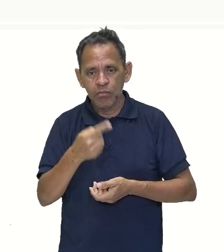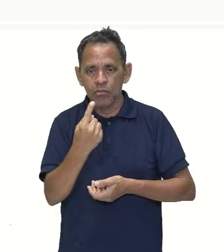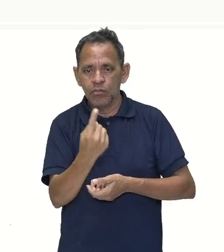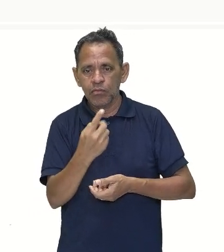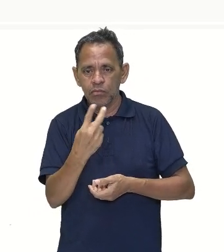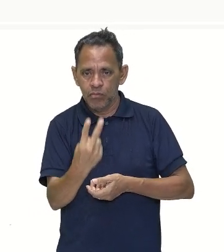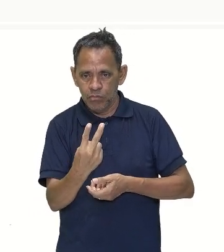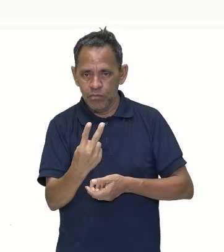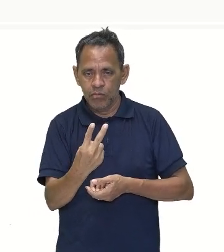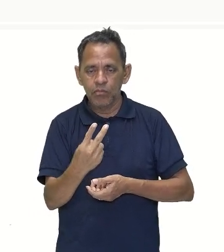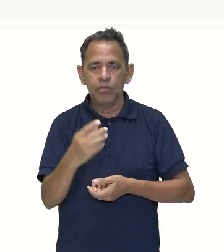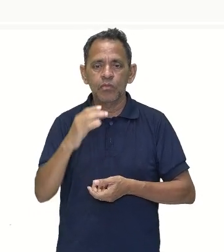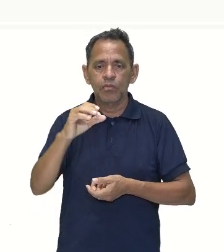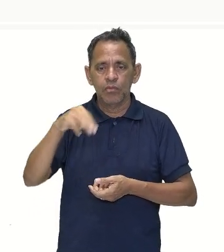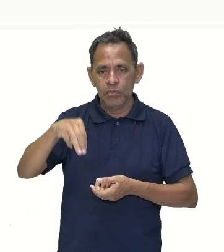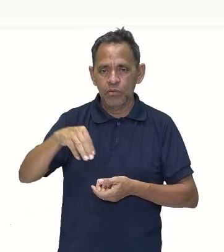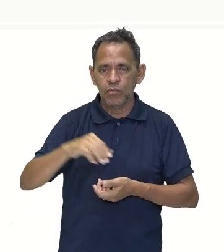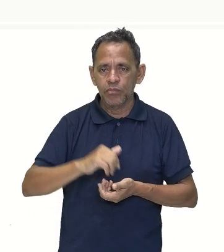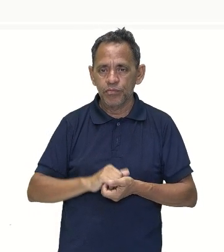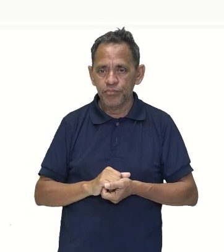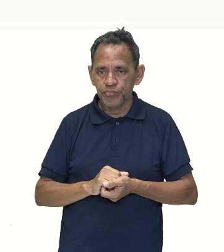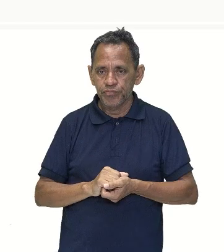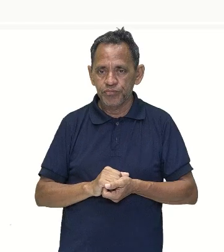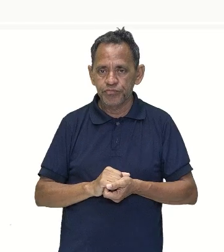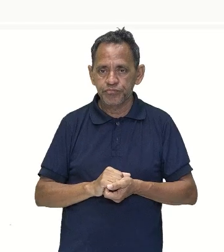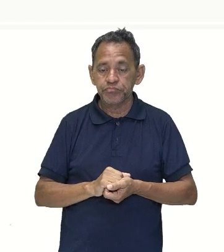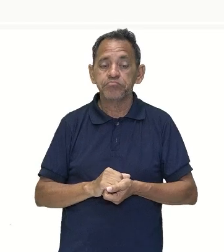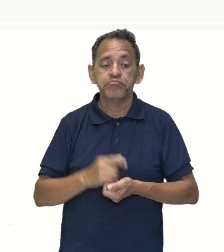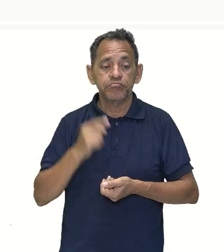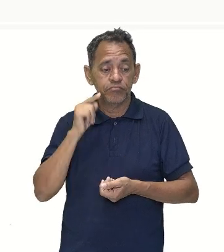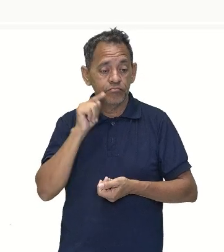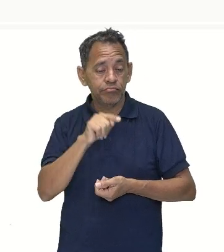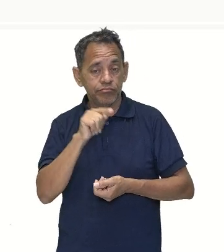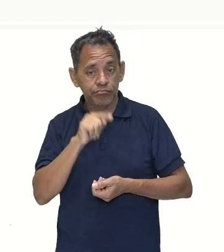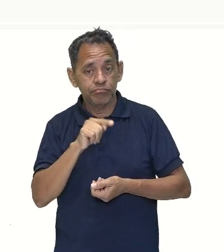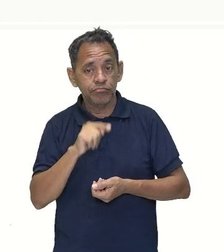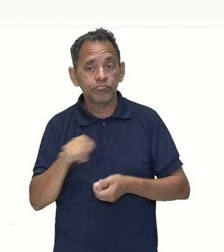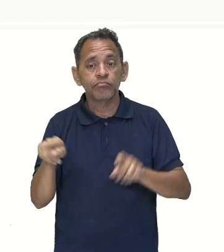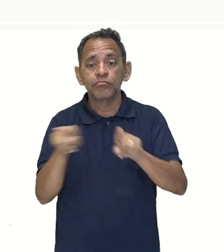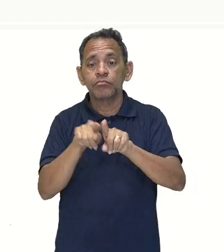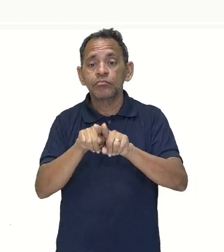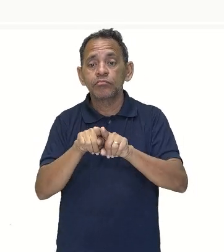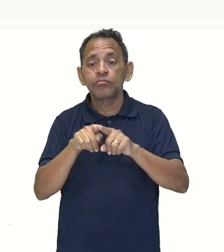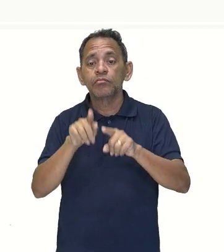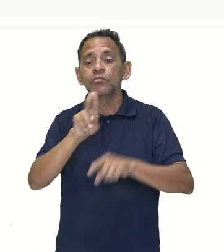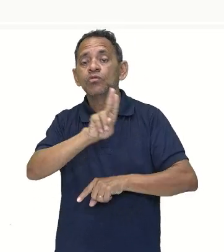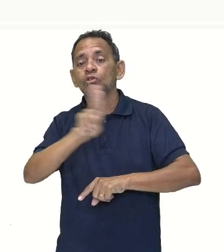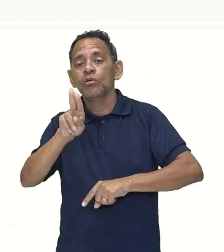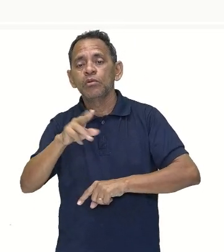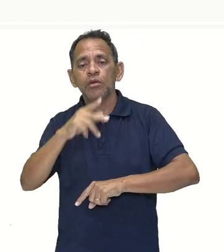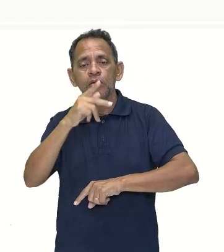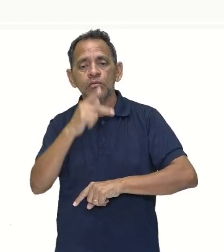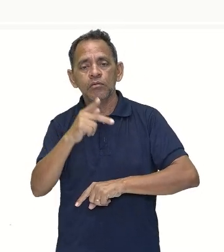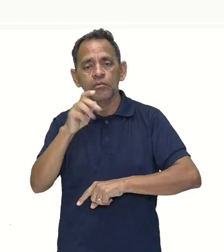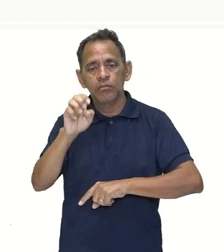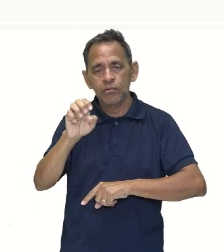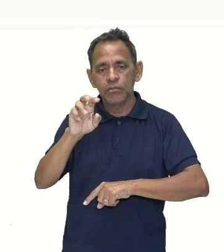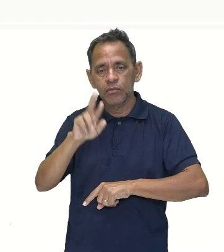25,12 centímetros. Tá? Esse comprimento também é chamado de perímetro.